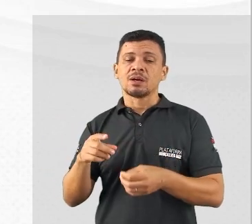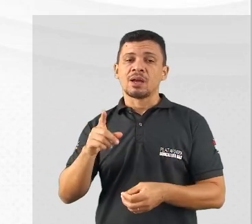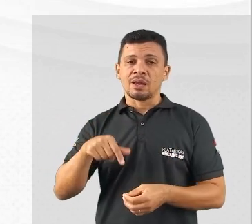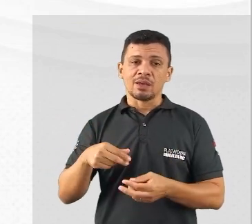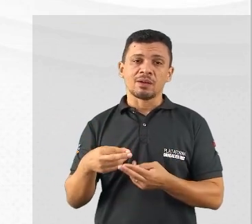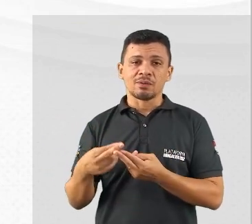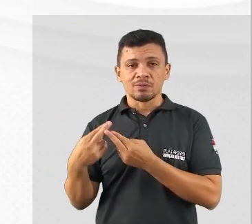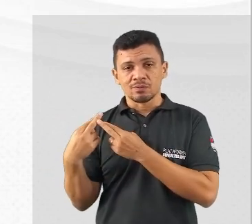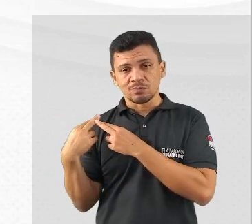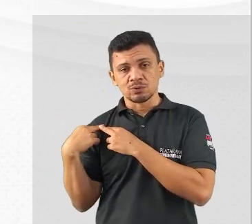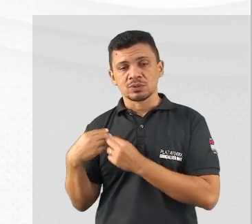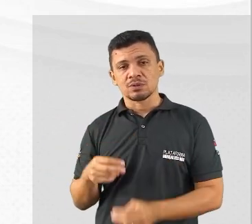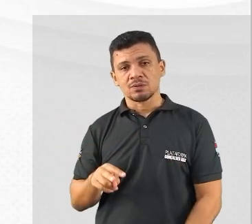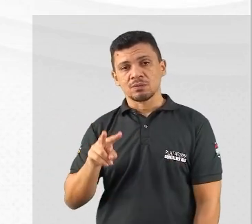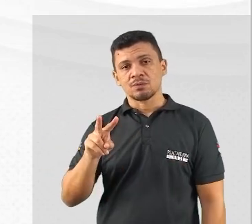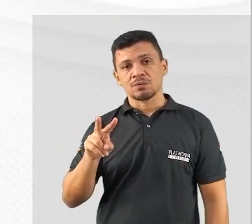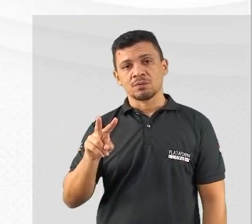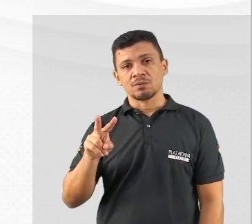função de